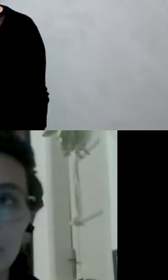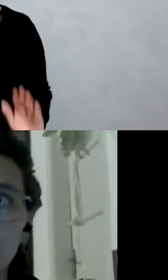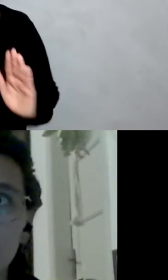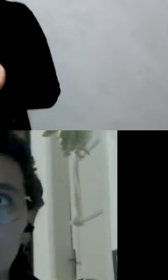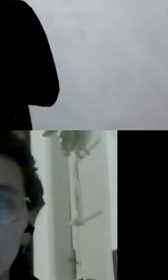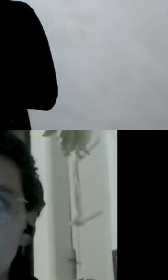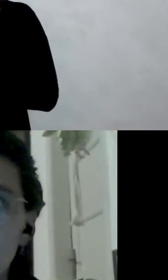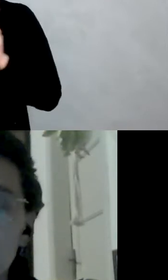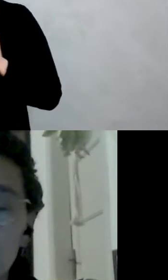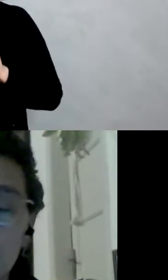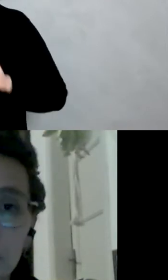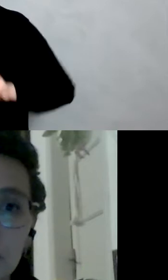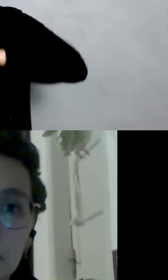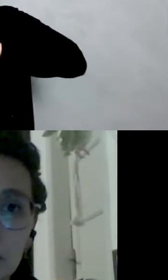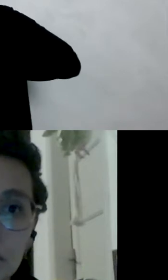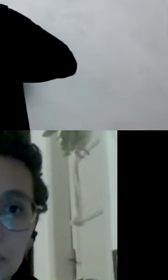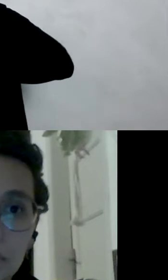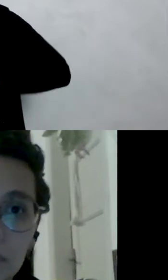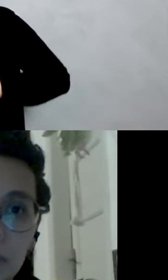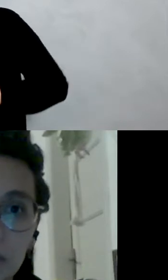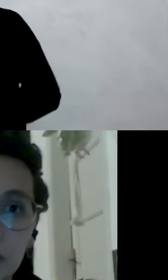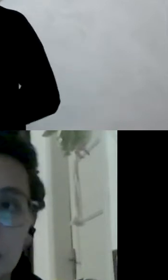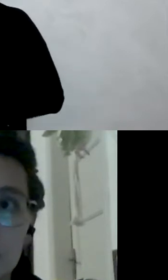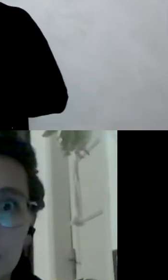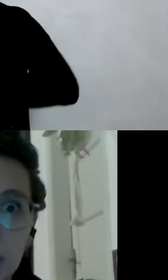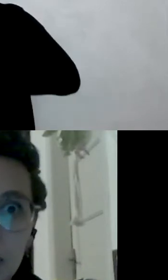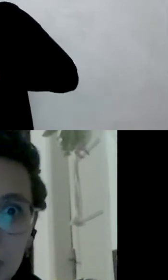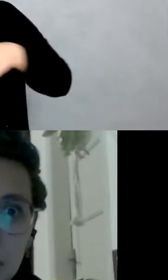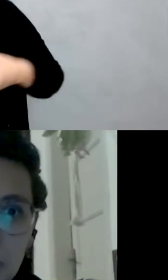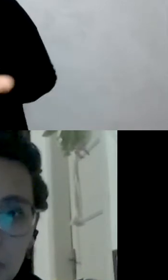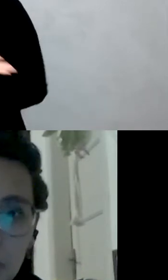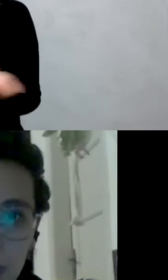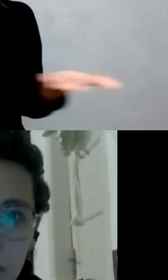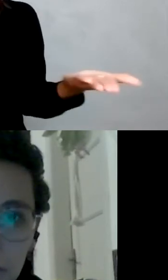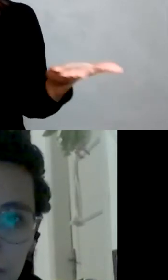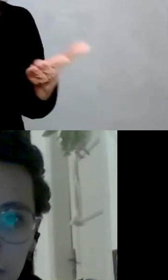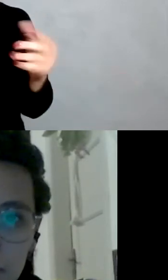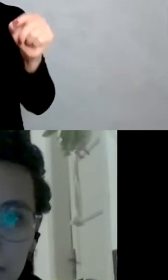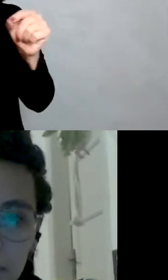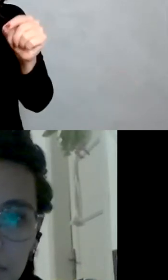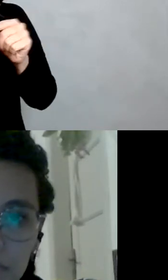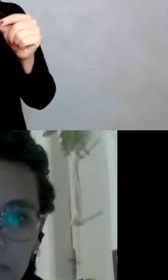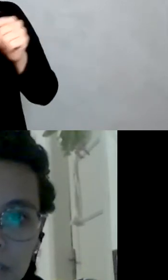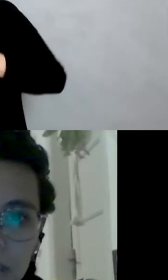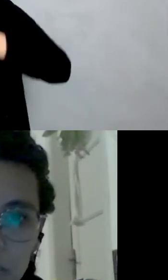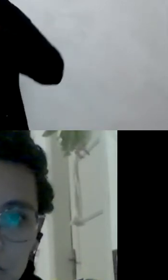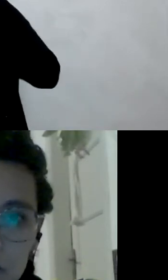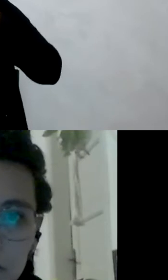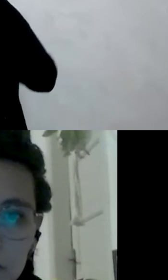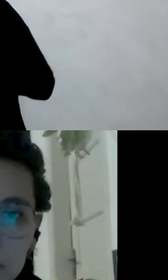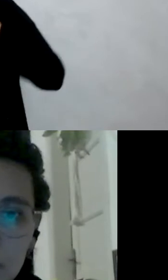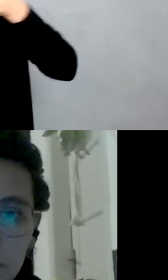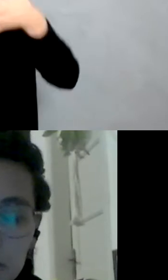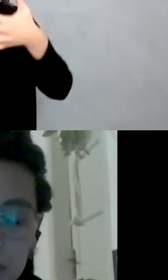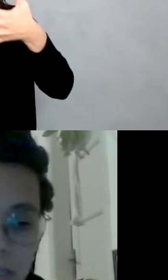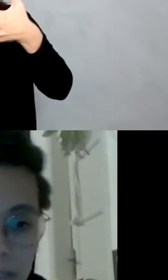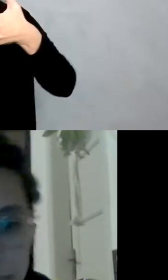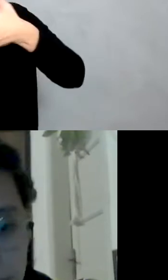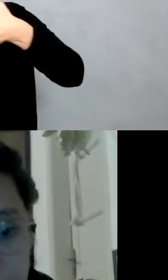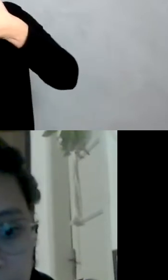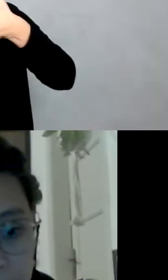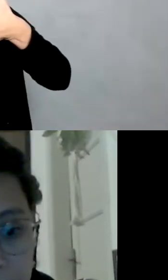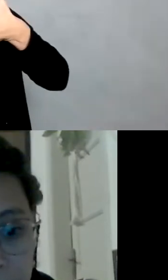Eu acho que sim, eu acho que ainda não temos algum livro que trabalhe isso. Eu acho que você está me dando umas ideias aqui, eu